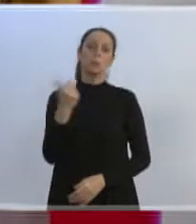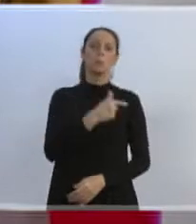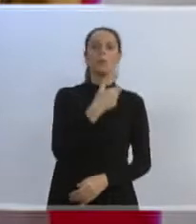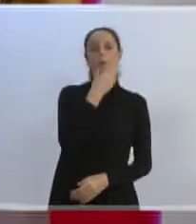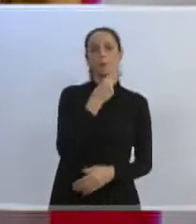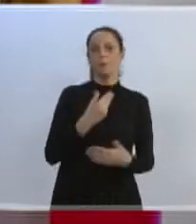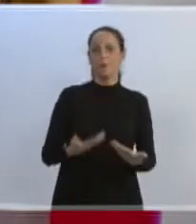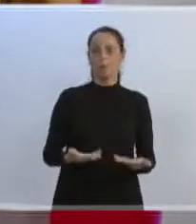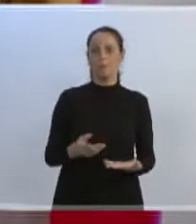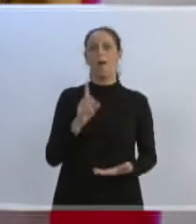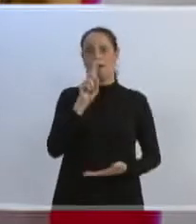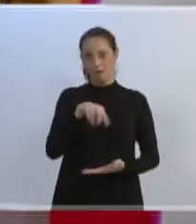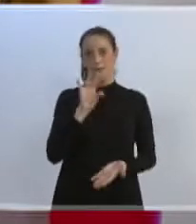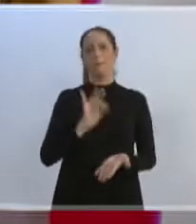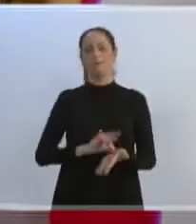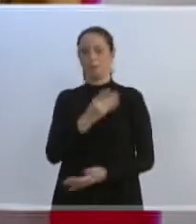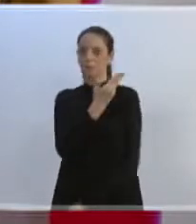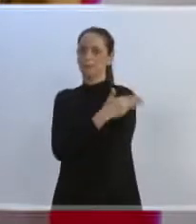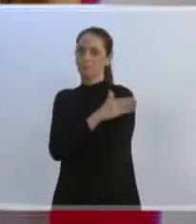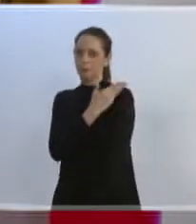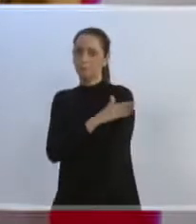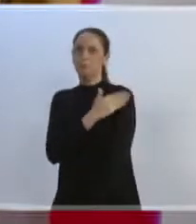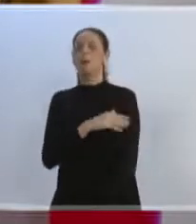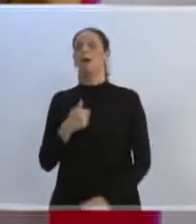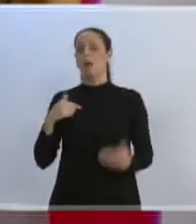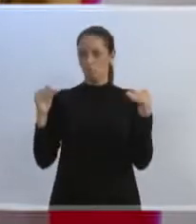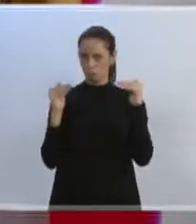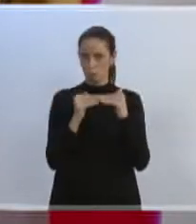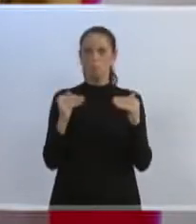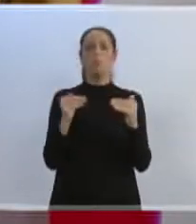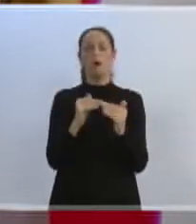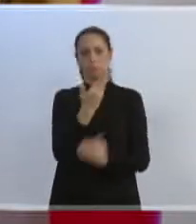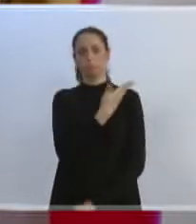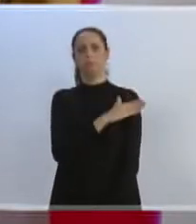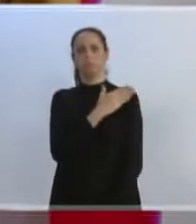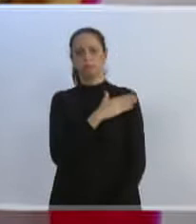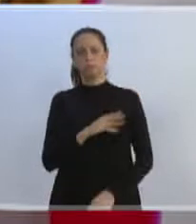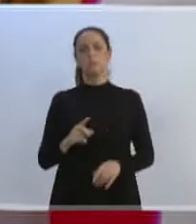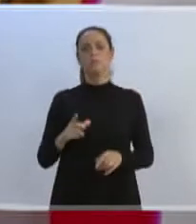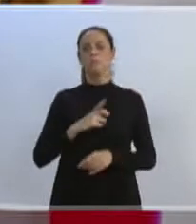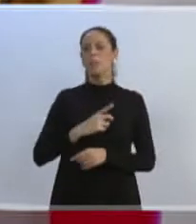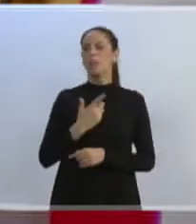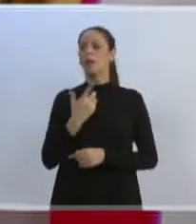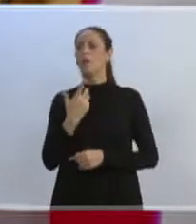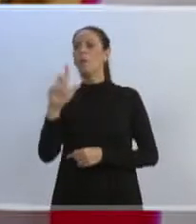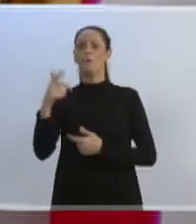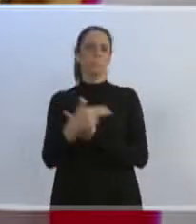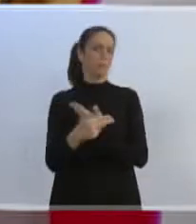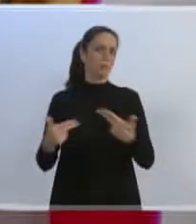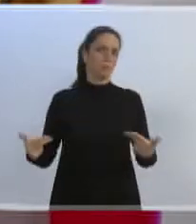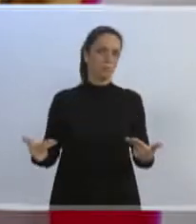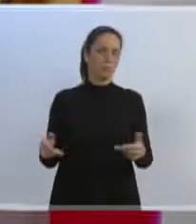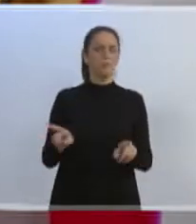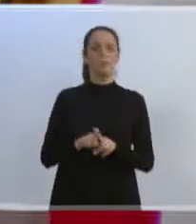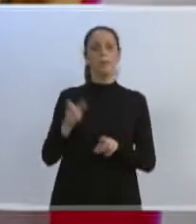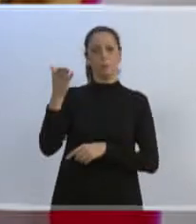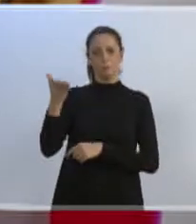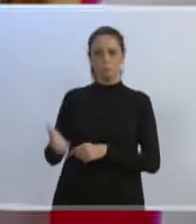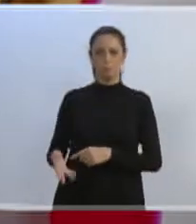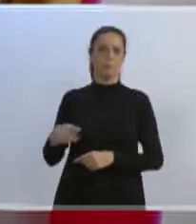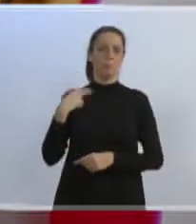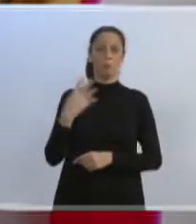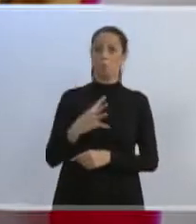masculino. Isso é discriminação. Isso sim é discriminação. Então, tem tantas outras coisas. E o nobre parlamentar,